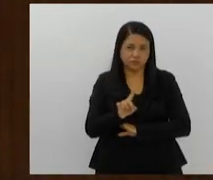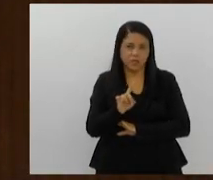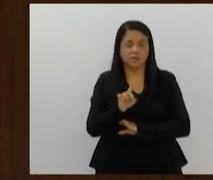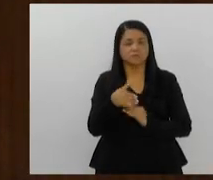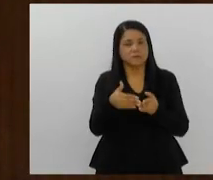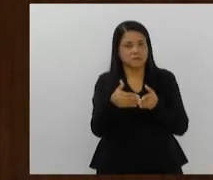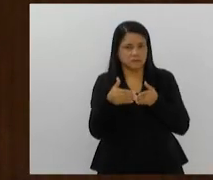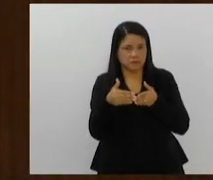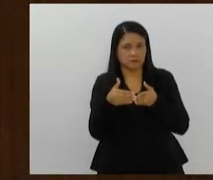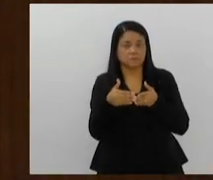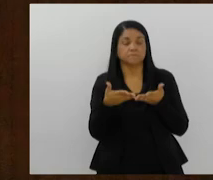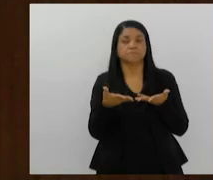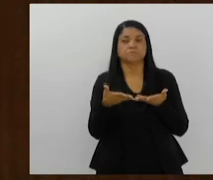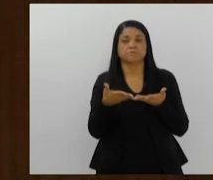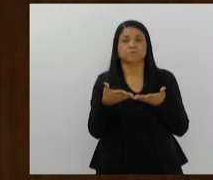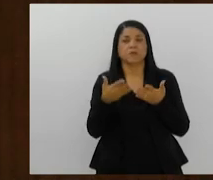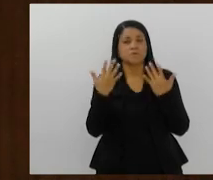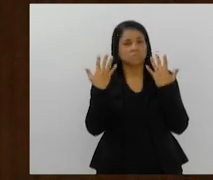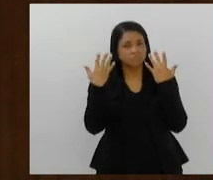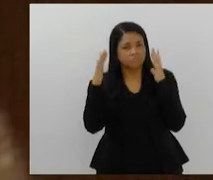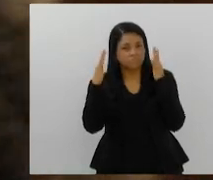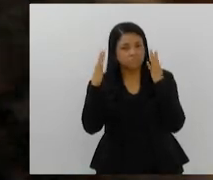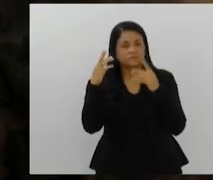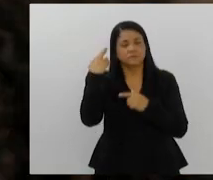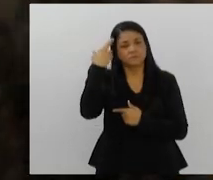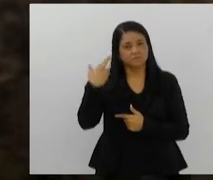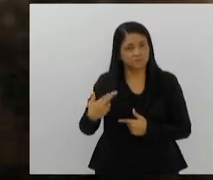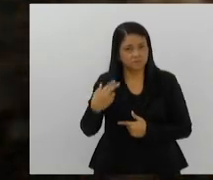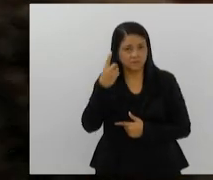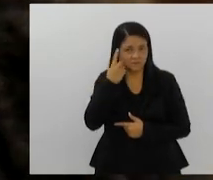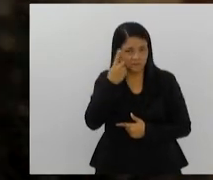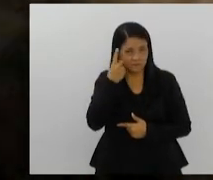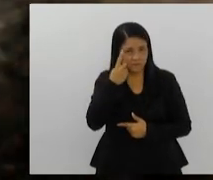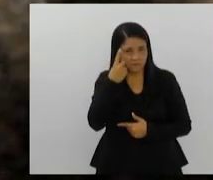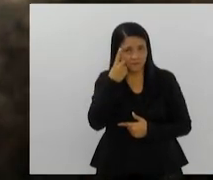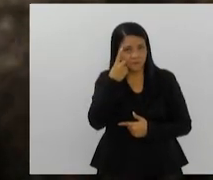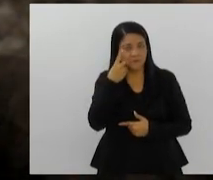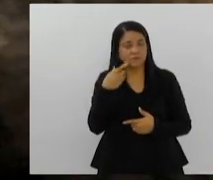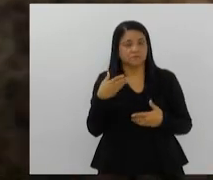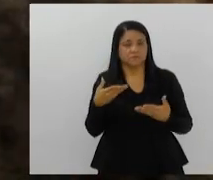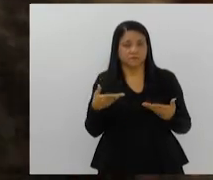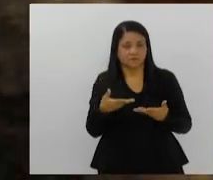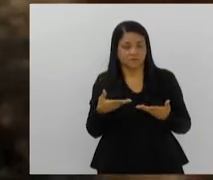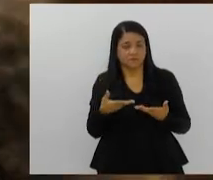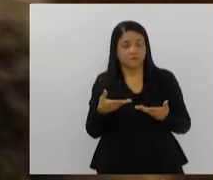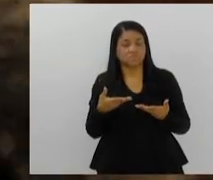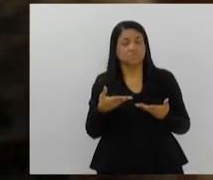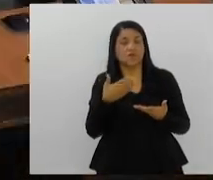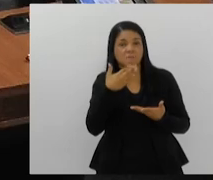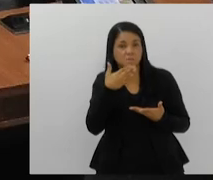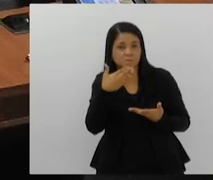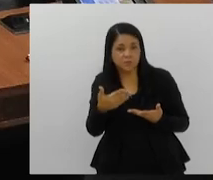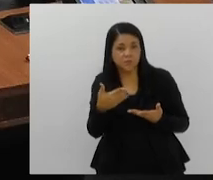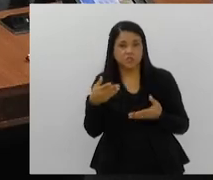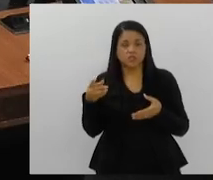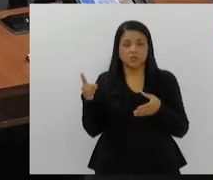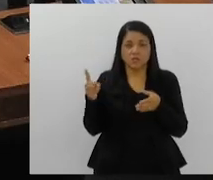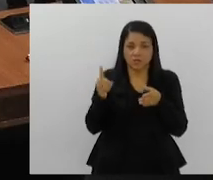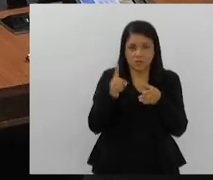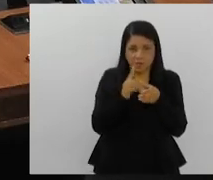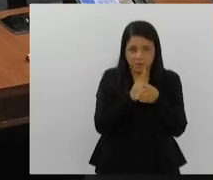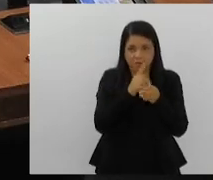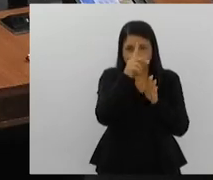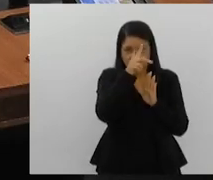parlamentares. Então, quero parabenizar a deputada Renata Souza. Né? Desde já, se for possível, quero também a coautoria